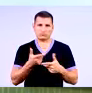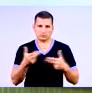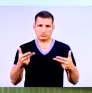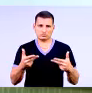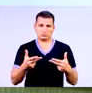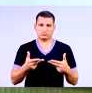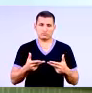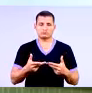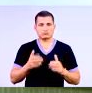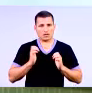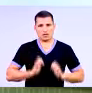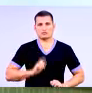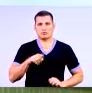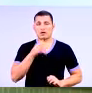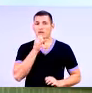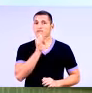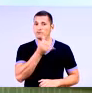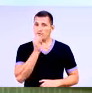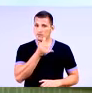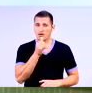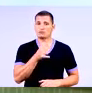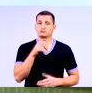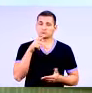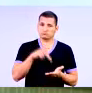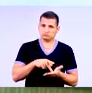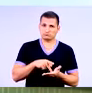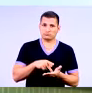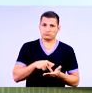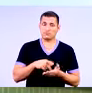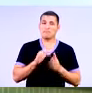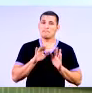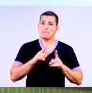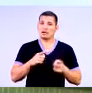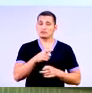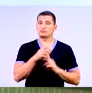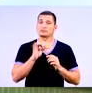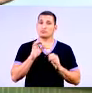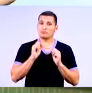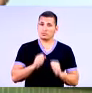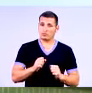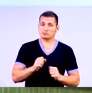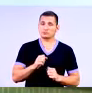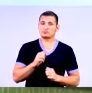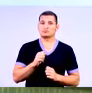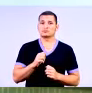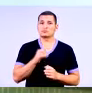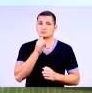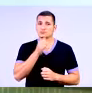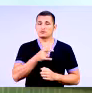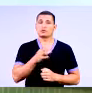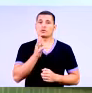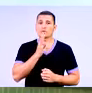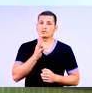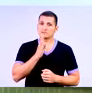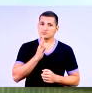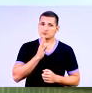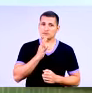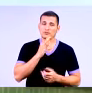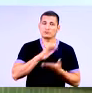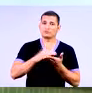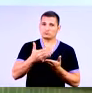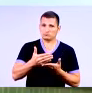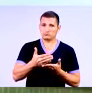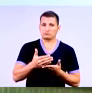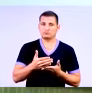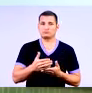que houve, mas como eu já falei, ele só pode saber disso se ele conhecer muito bem a máquina, senão fica